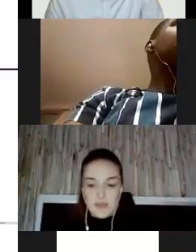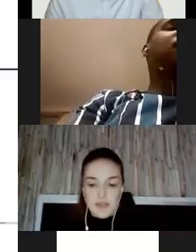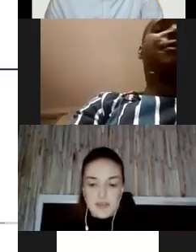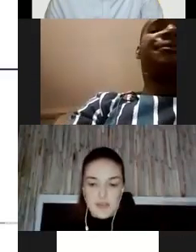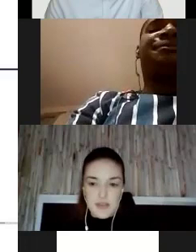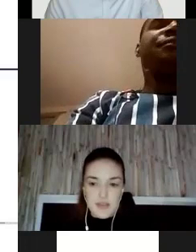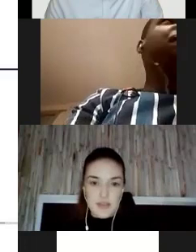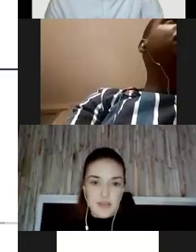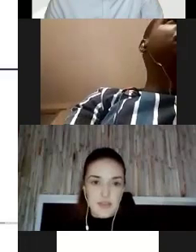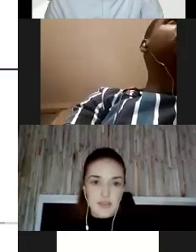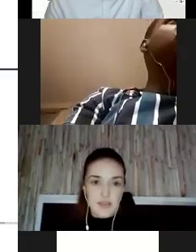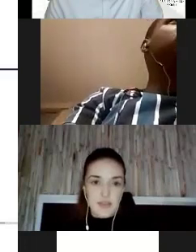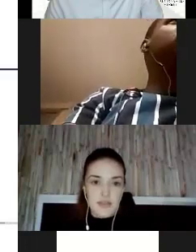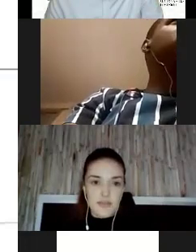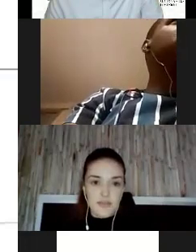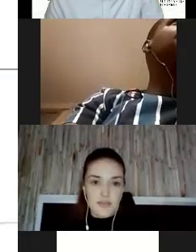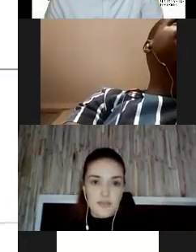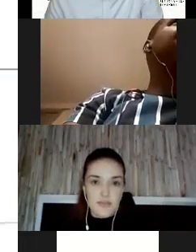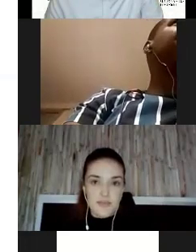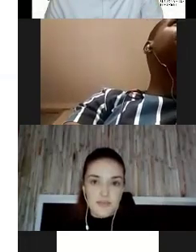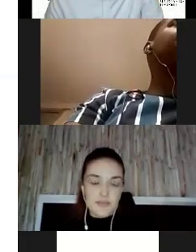up.